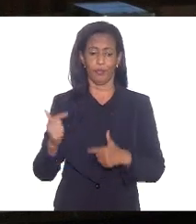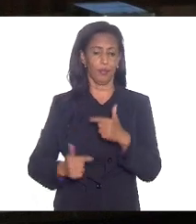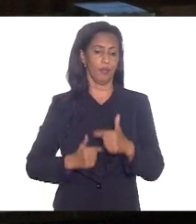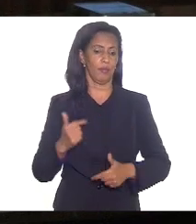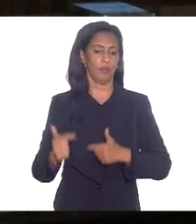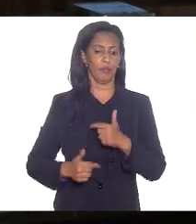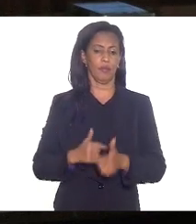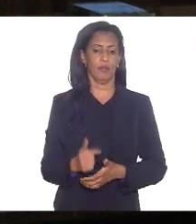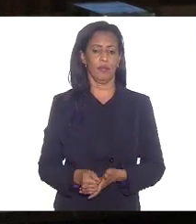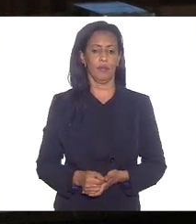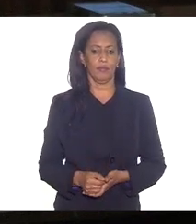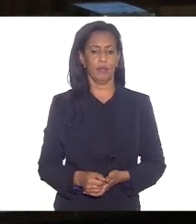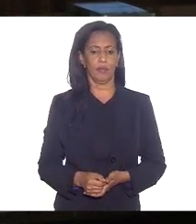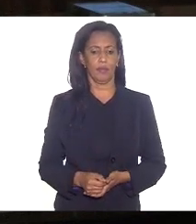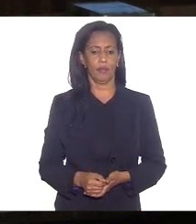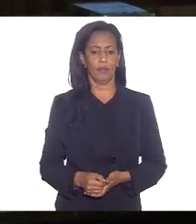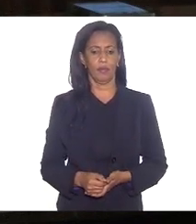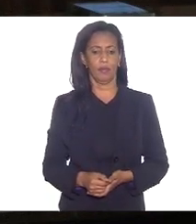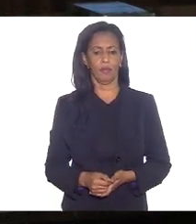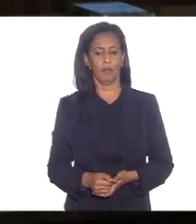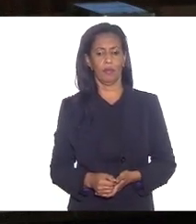para que